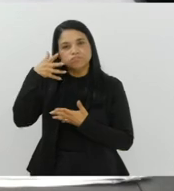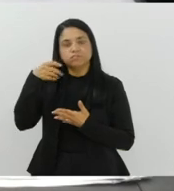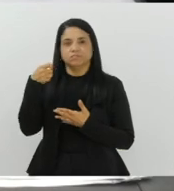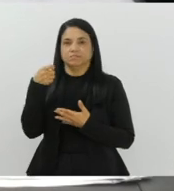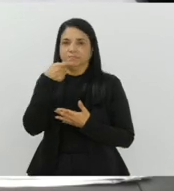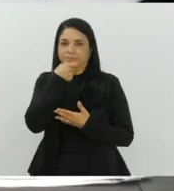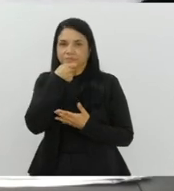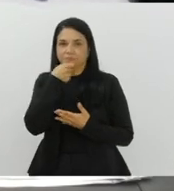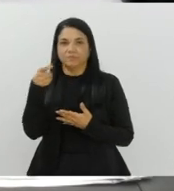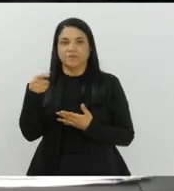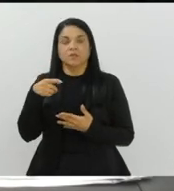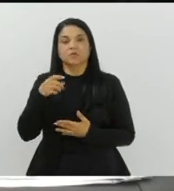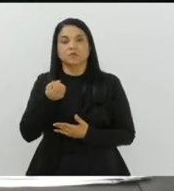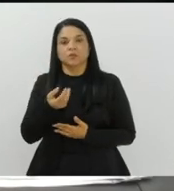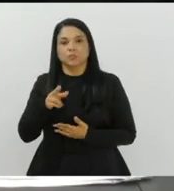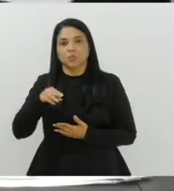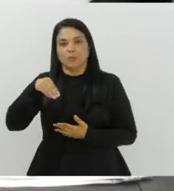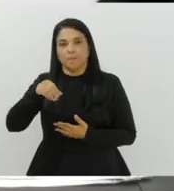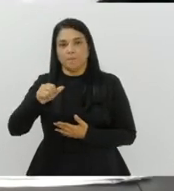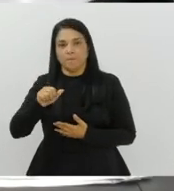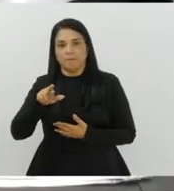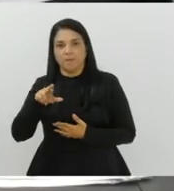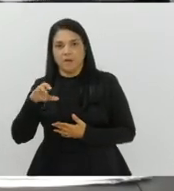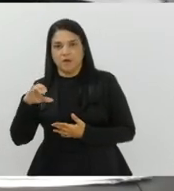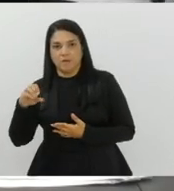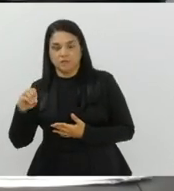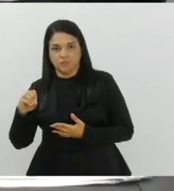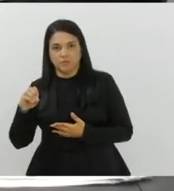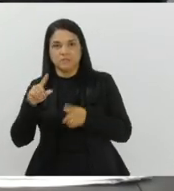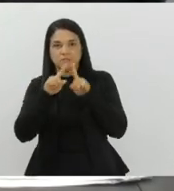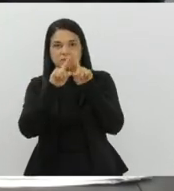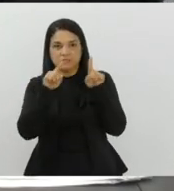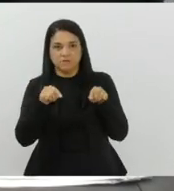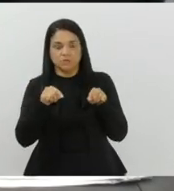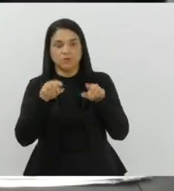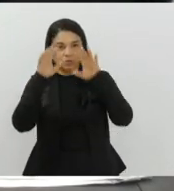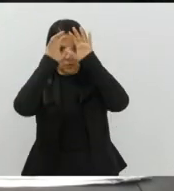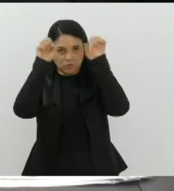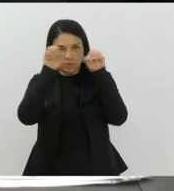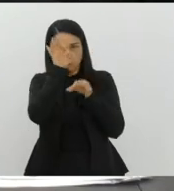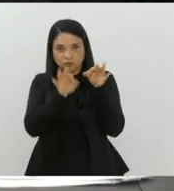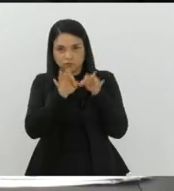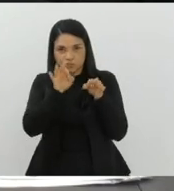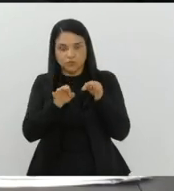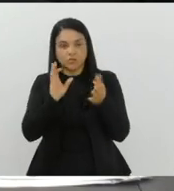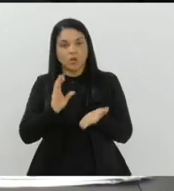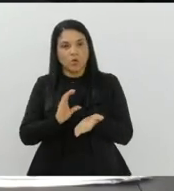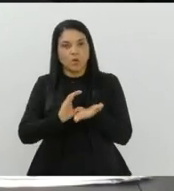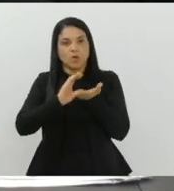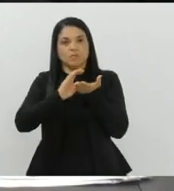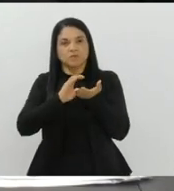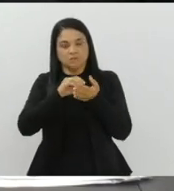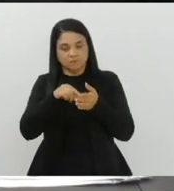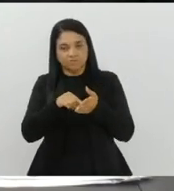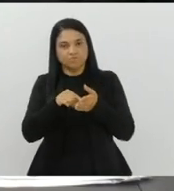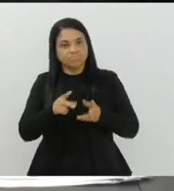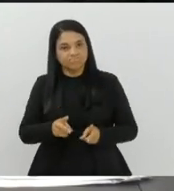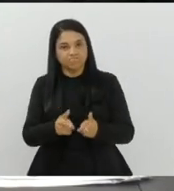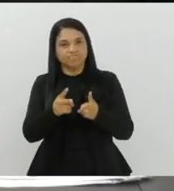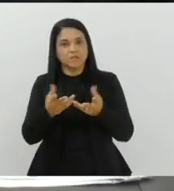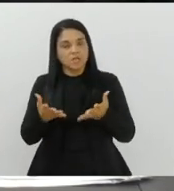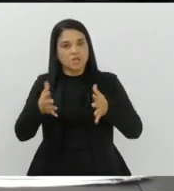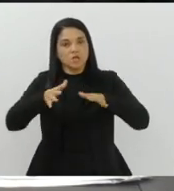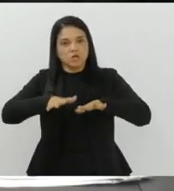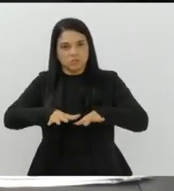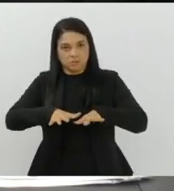senhor doutor Márcio Aguiar, que é servidor do Tribunal de Justiça, integrante da Comissão Permanente de Acessibilidade e Inclusão, Comai.